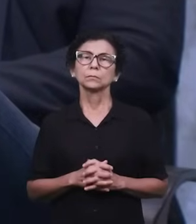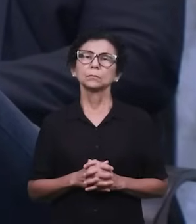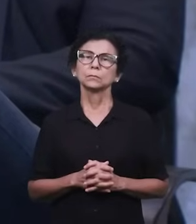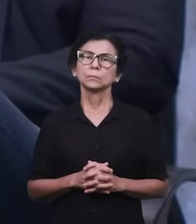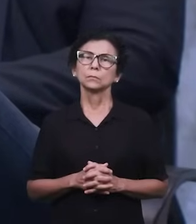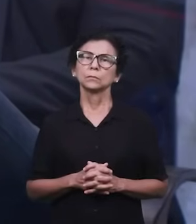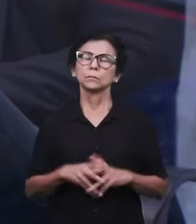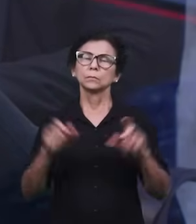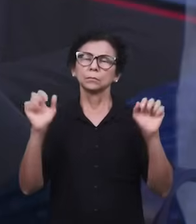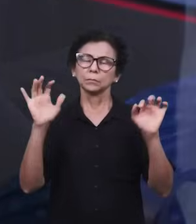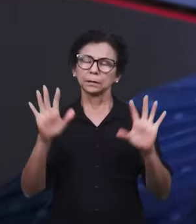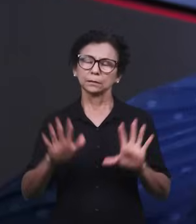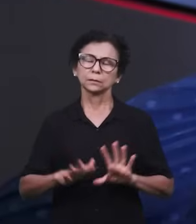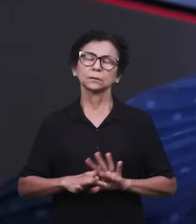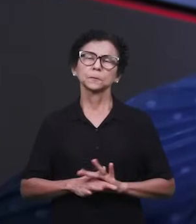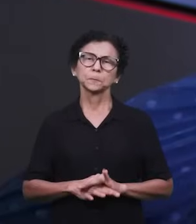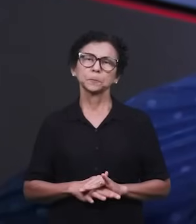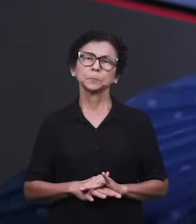tocam piano.